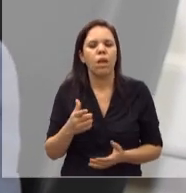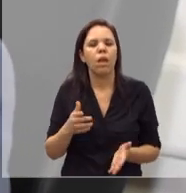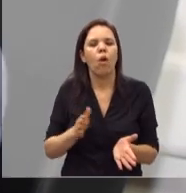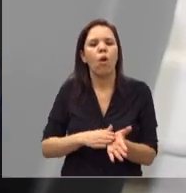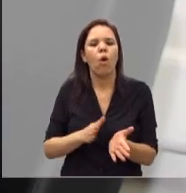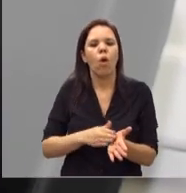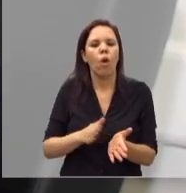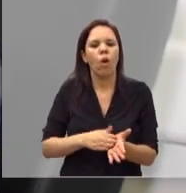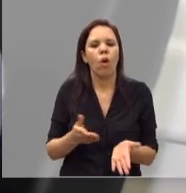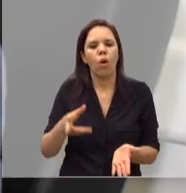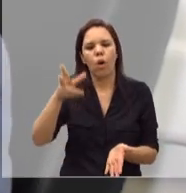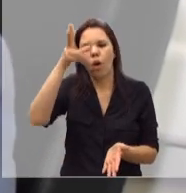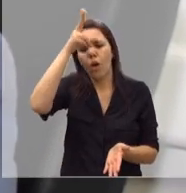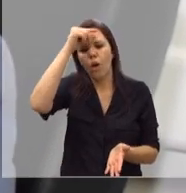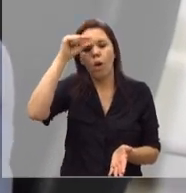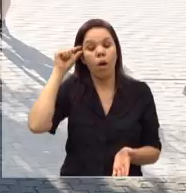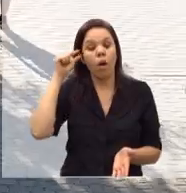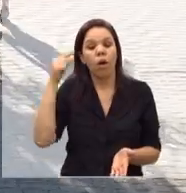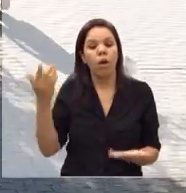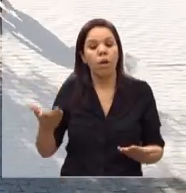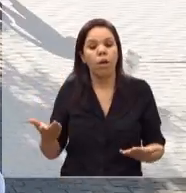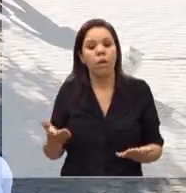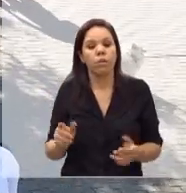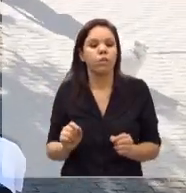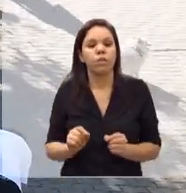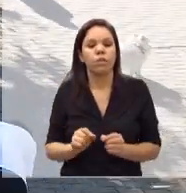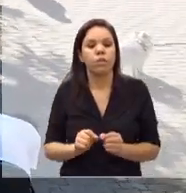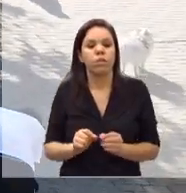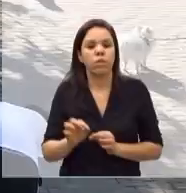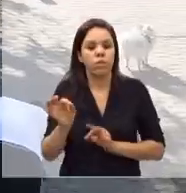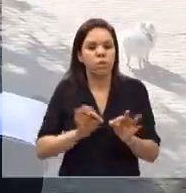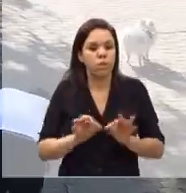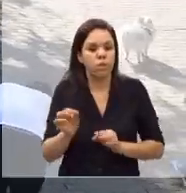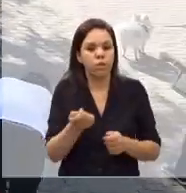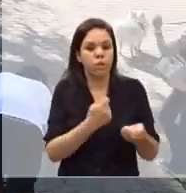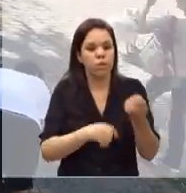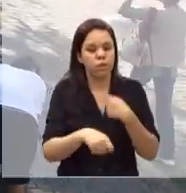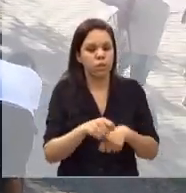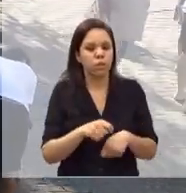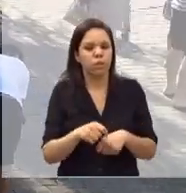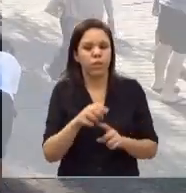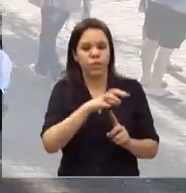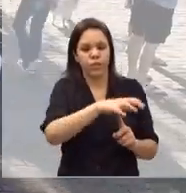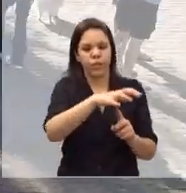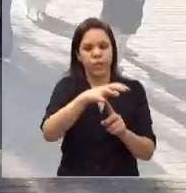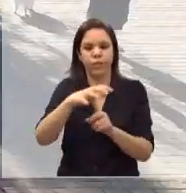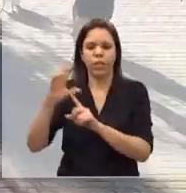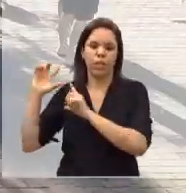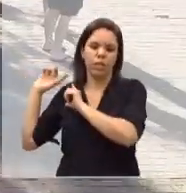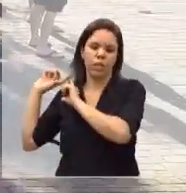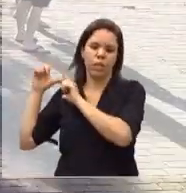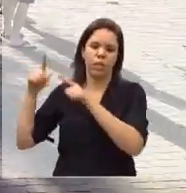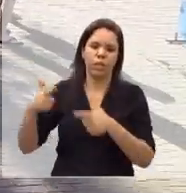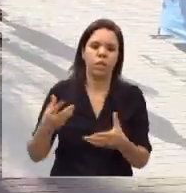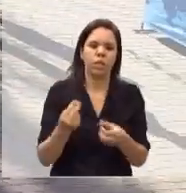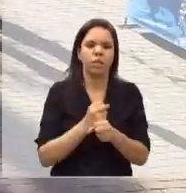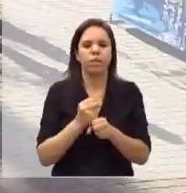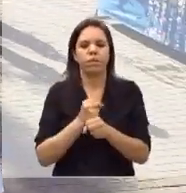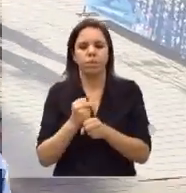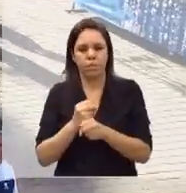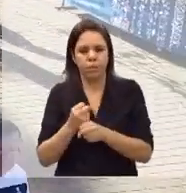cobrado do atual prefeito, primeiro a organização da Feira RIP, que é tradicional, já existe há muitos anos,